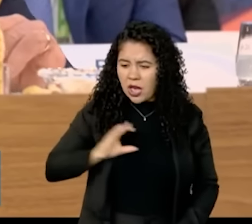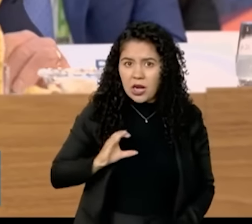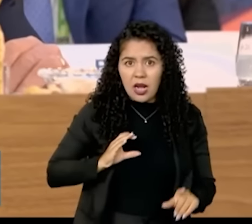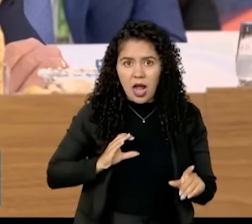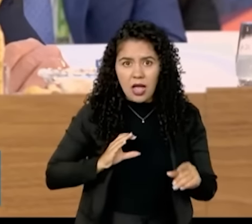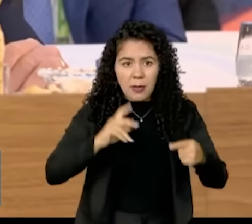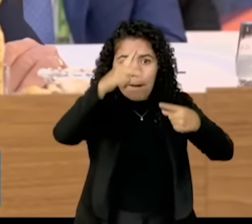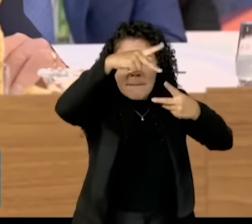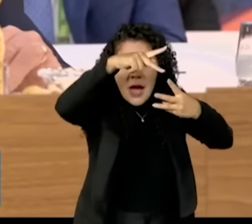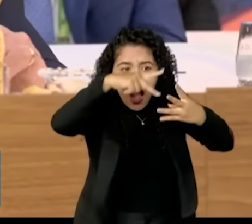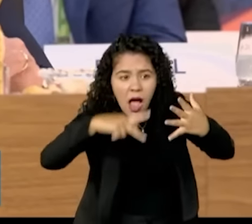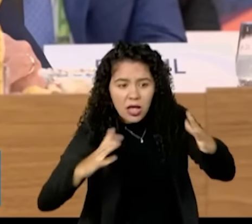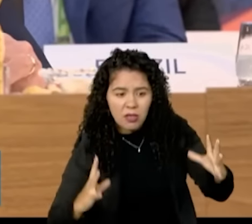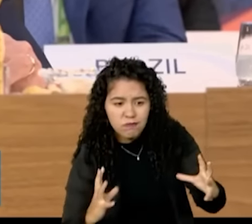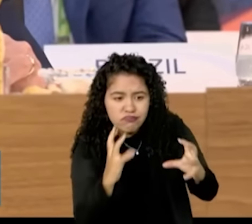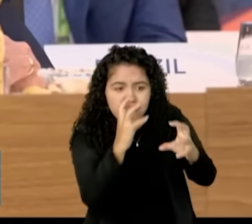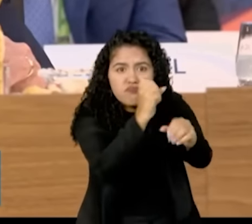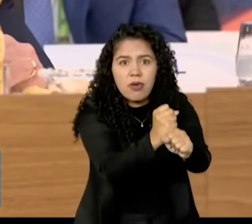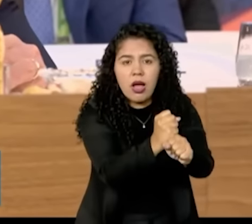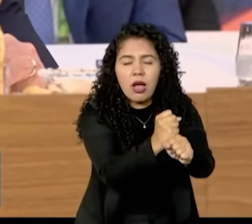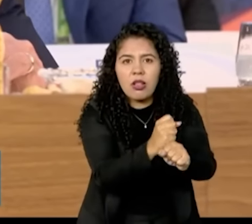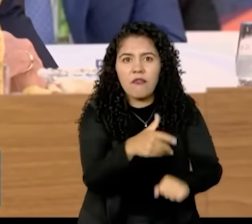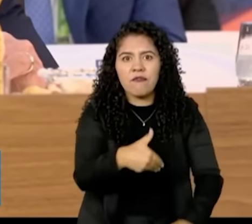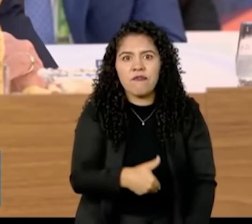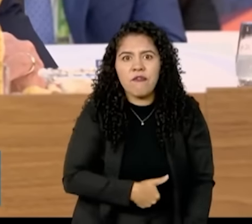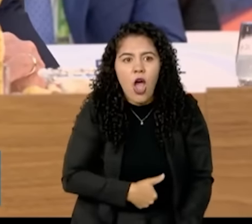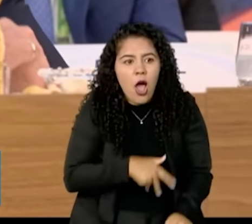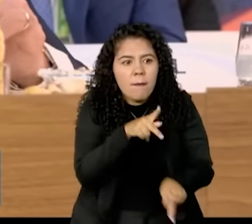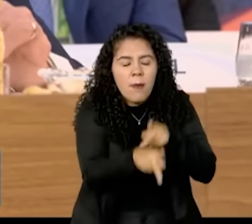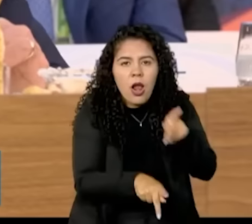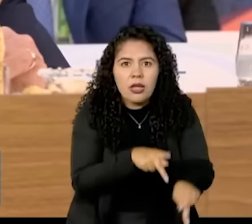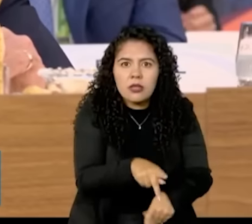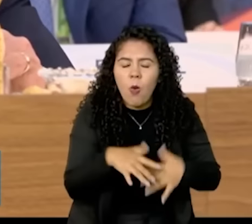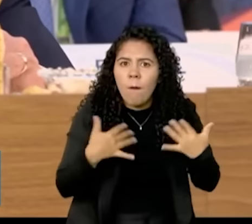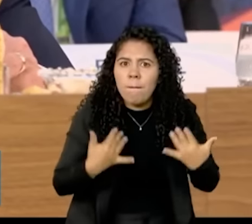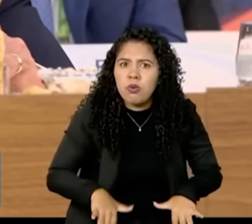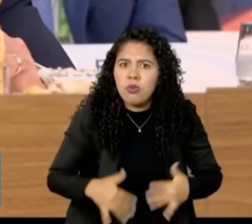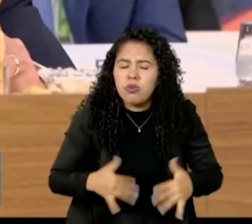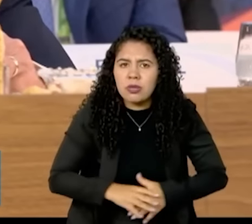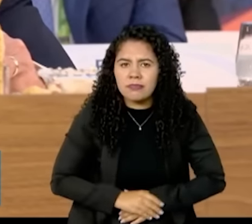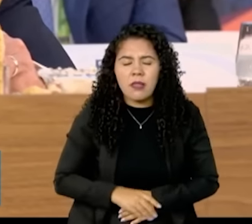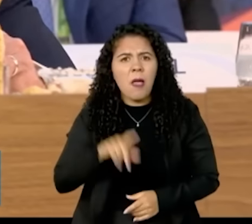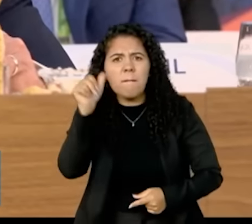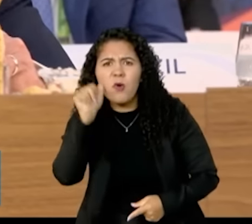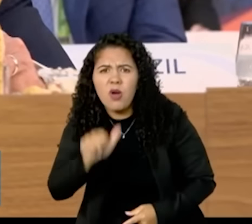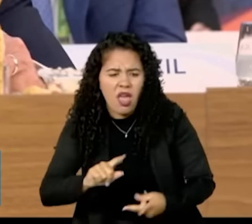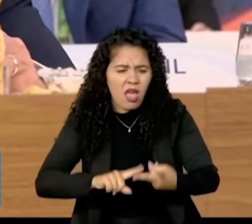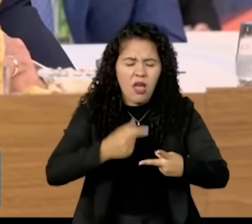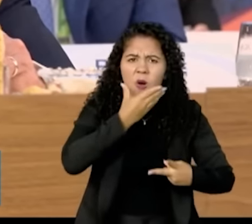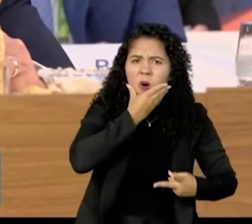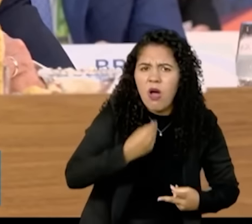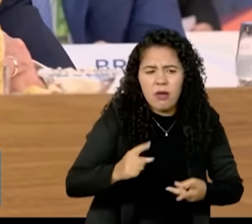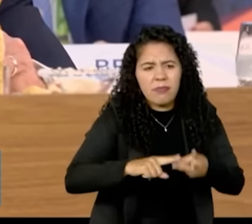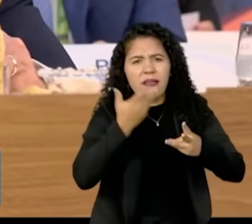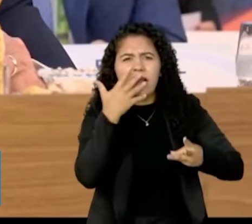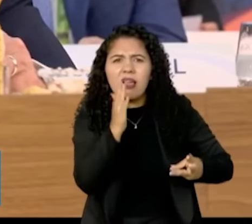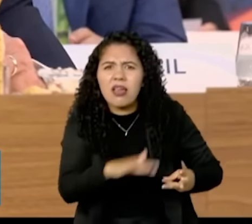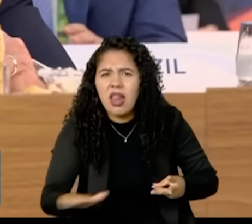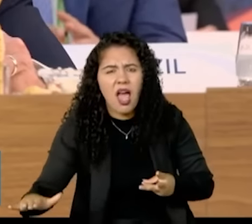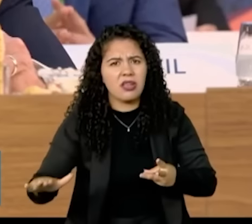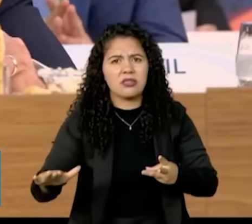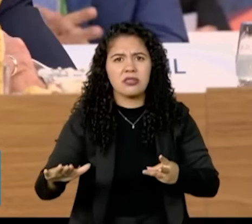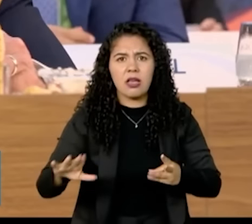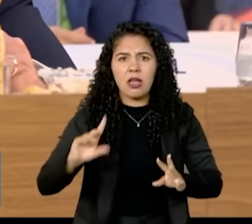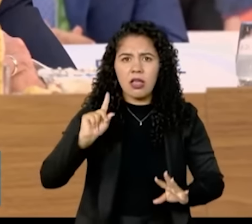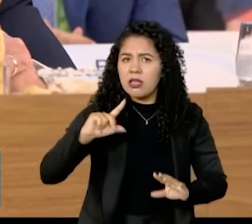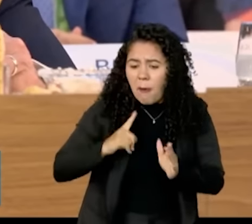somadas, estivessem passando fome. São mulheres, homens e crianças, cujo direito à